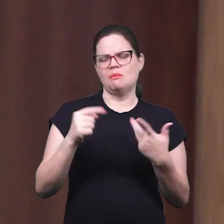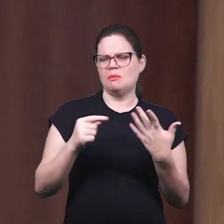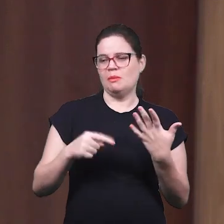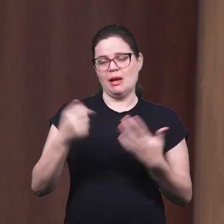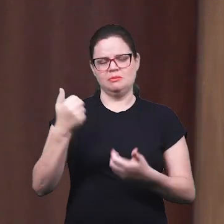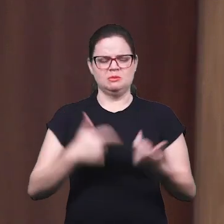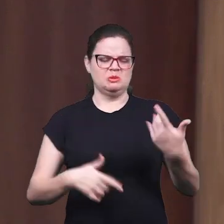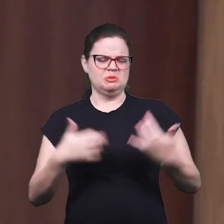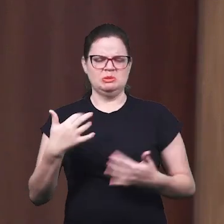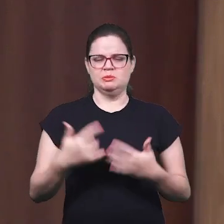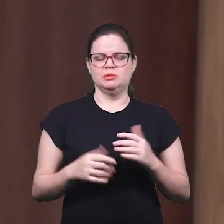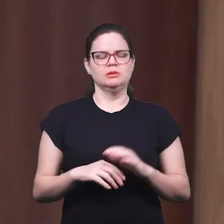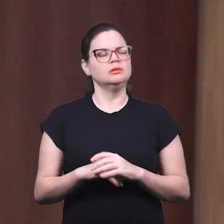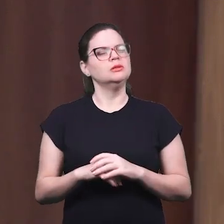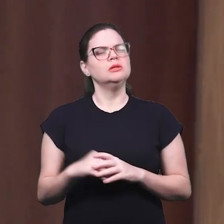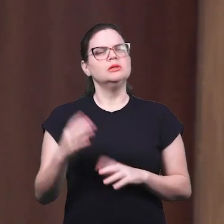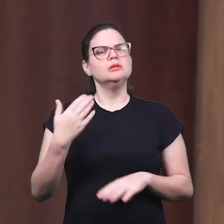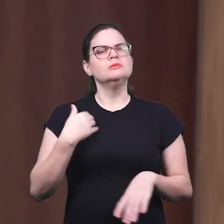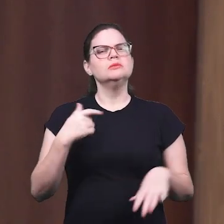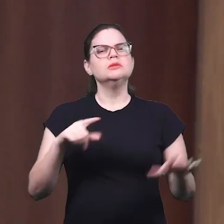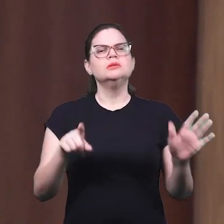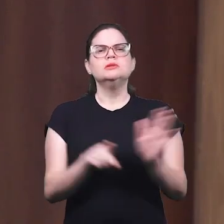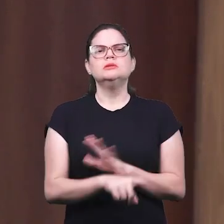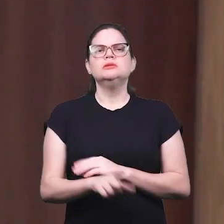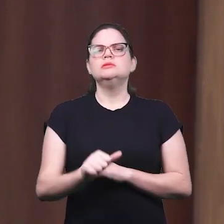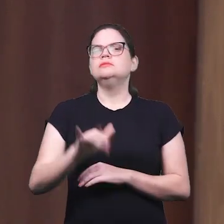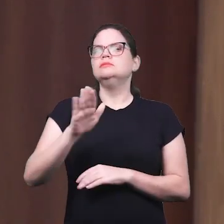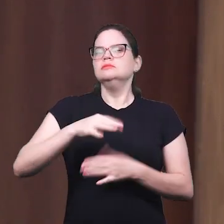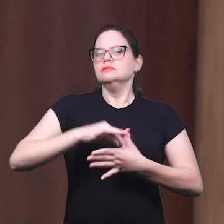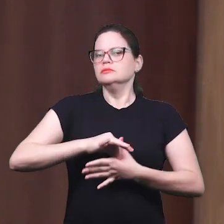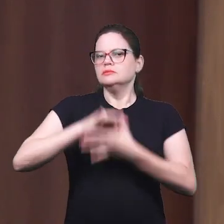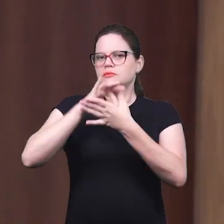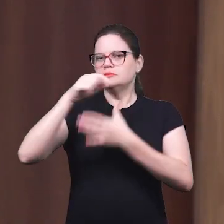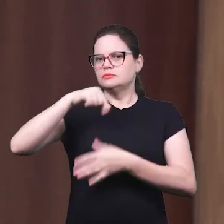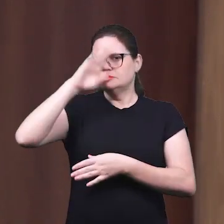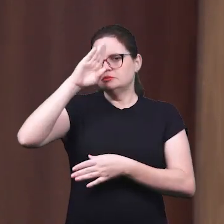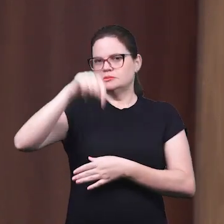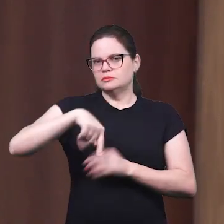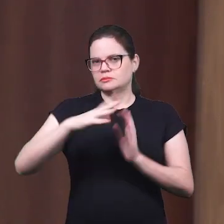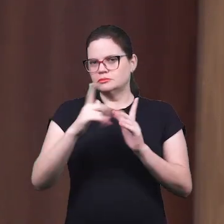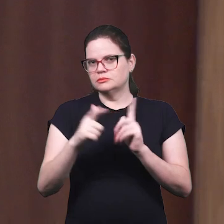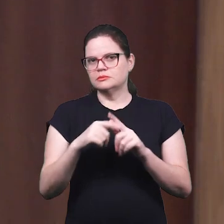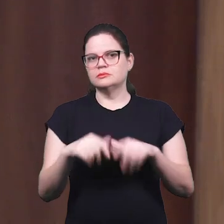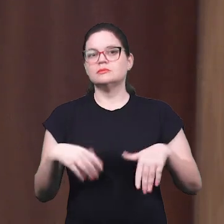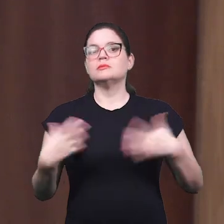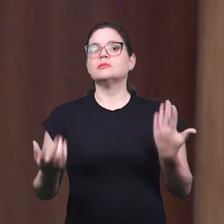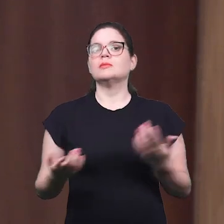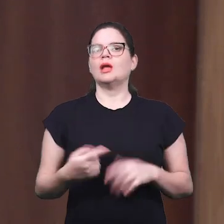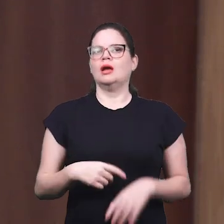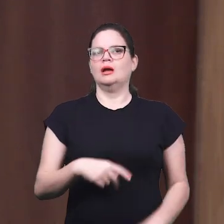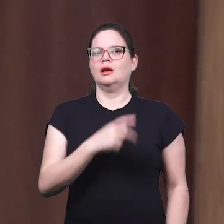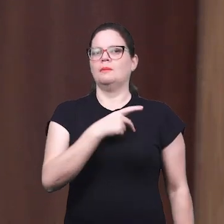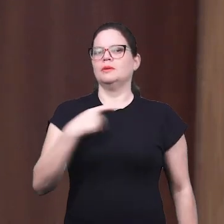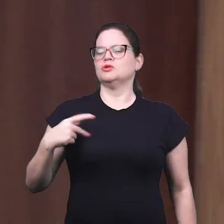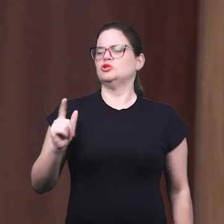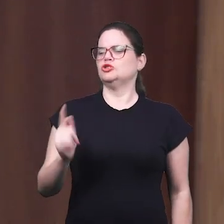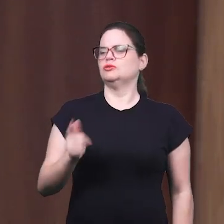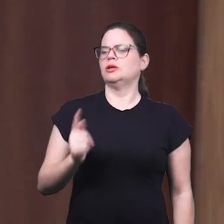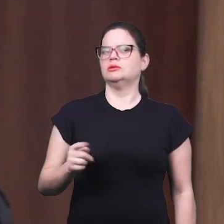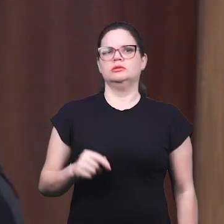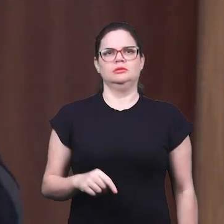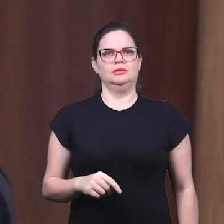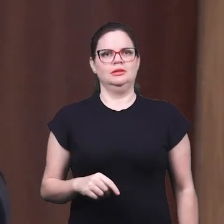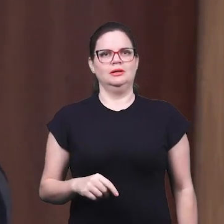isso, pá, pá, pá. Aí eu perguntei, quem é o líder dessa igreja? É doutor Gedeuti Gueiros.